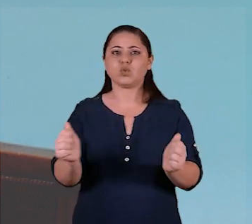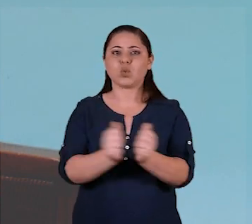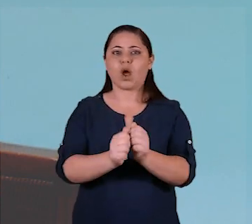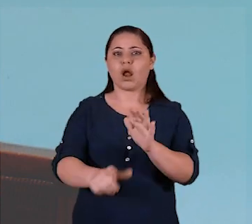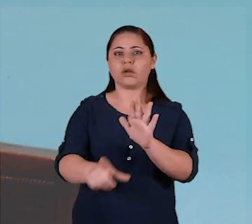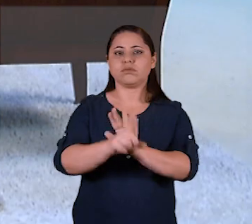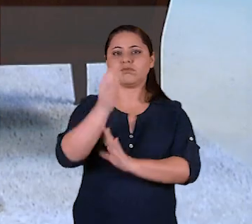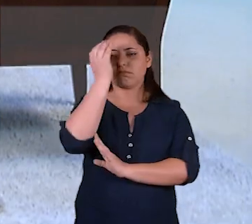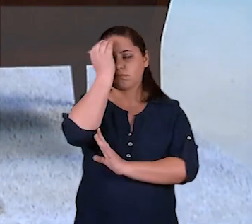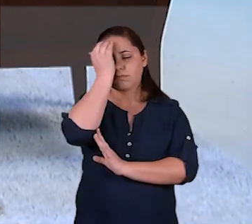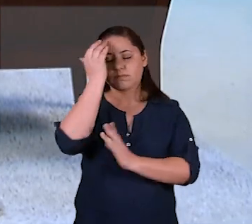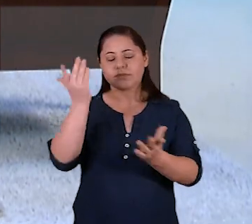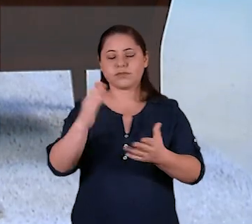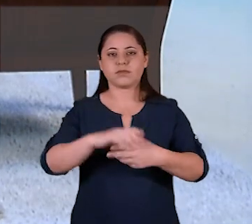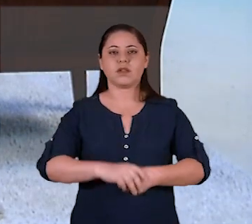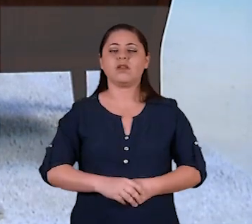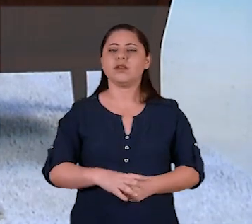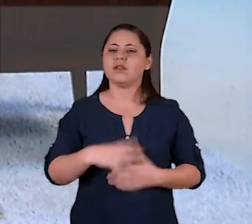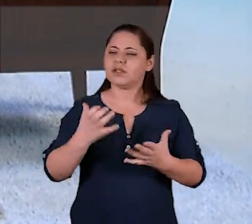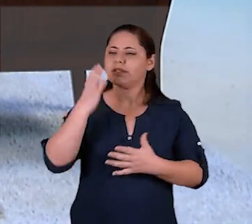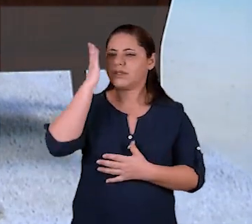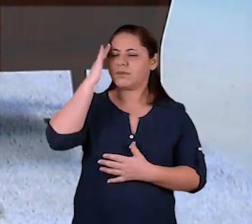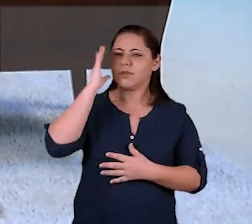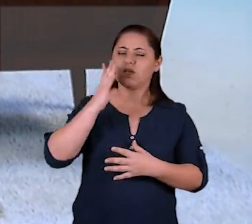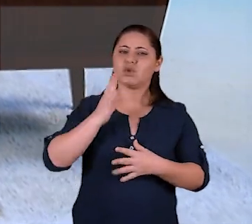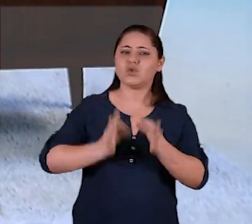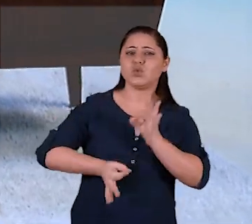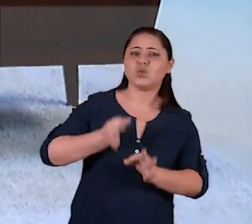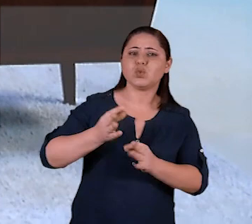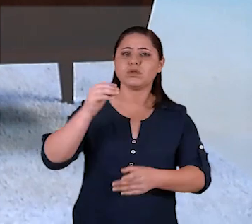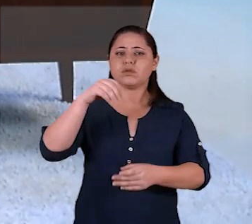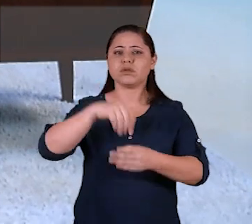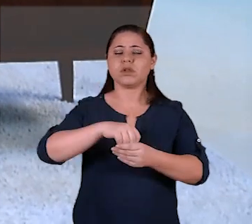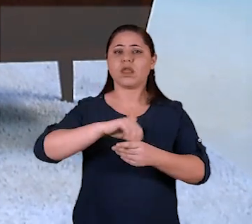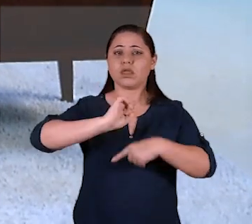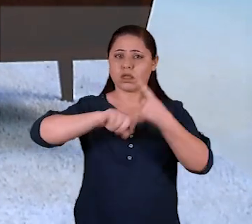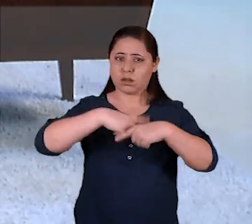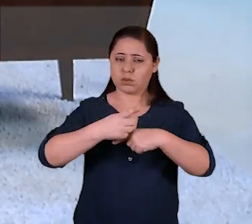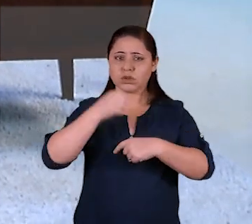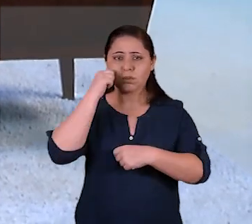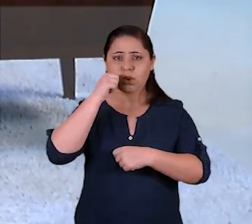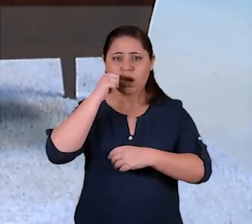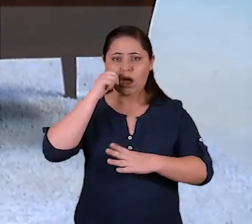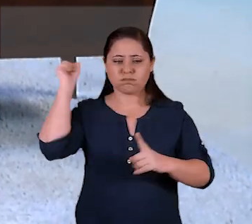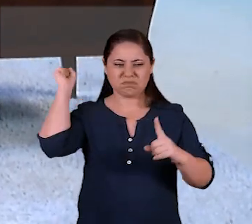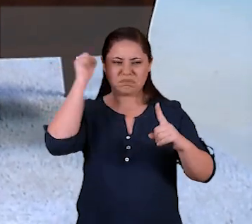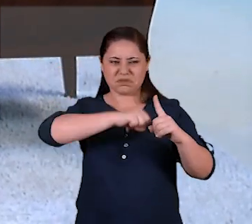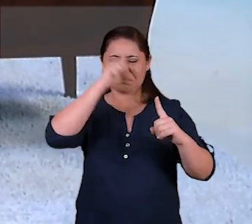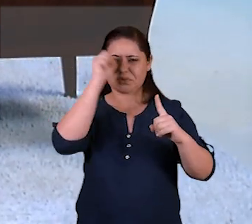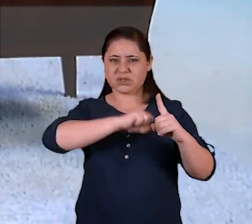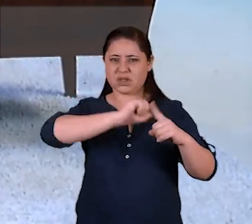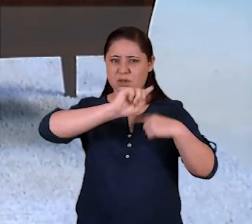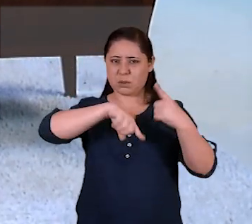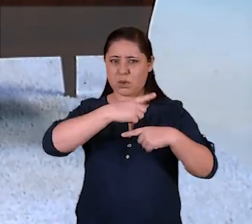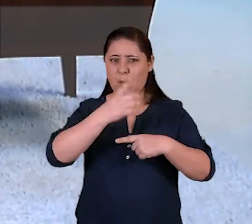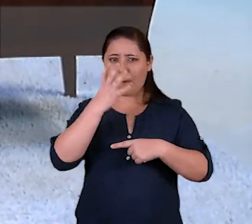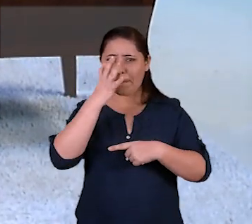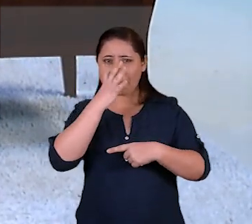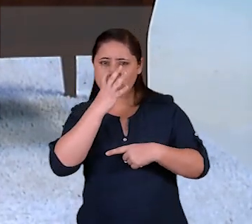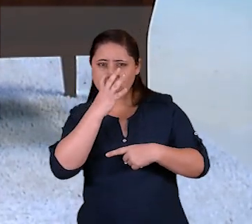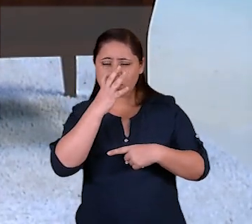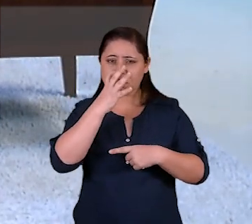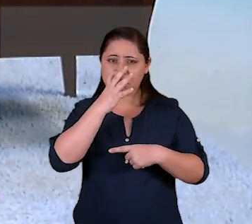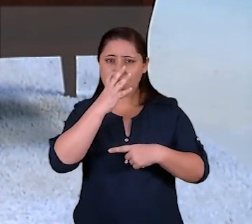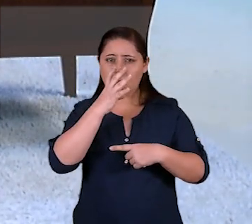da Penha. E eu até gostaria de saber, doutora Thaís, nessa esfera mais jurídica, a partir do momento em que a mulher sofreu agressão, a gente observou